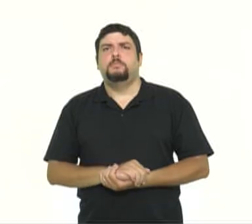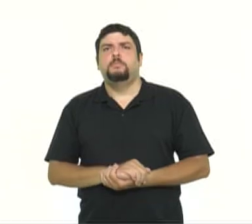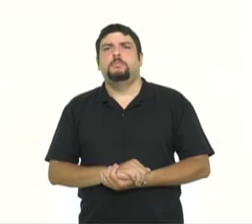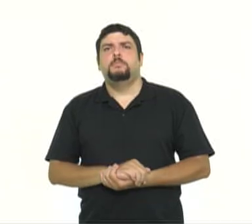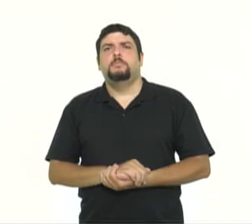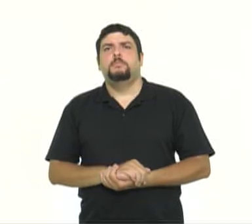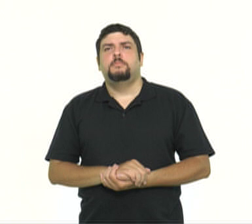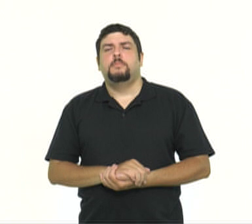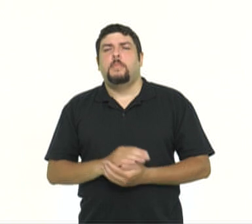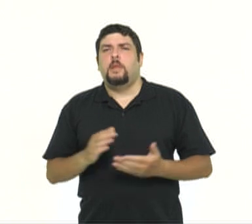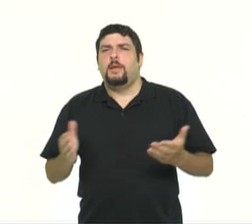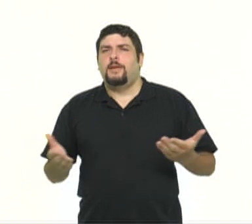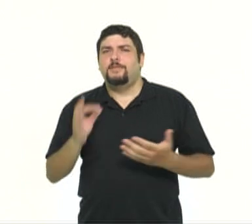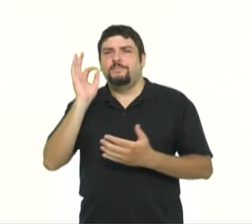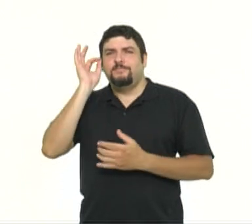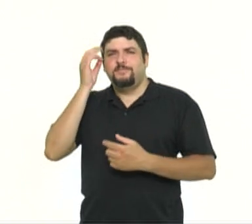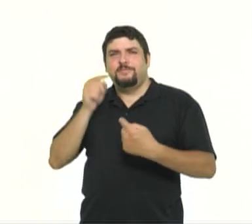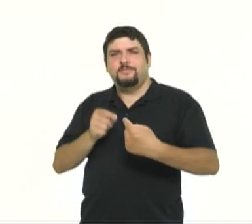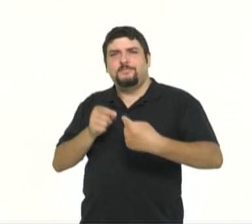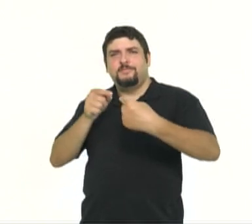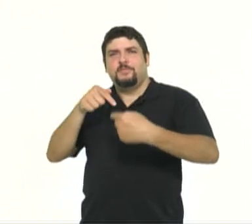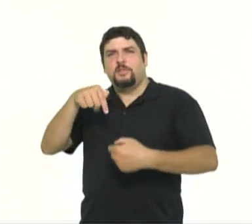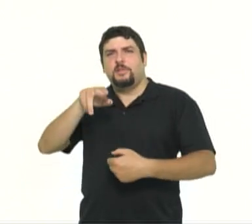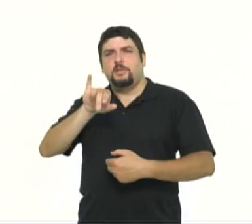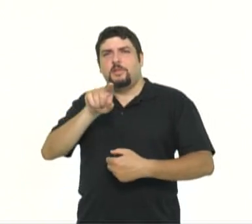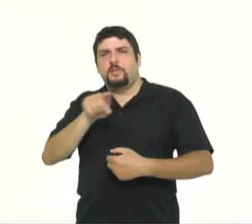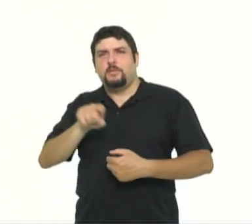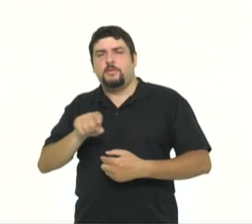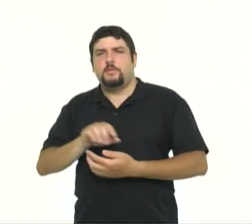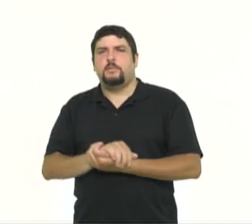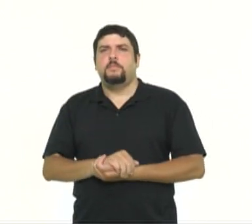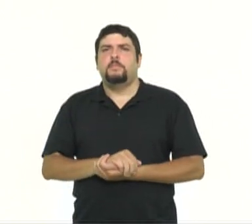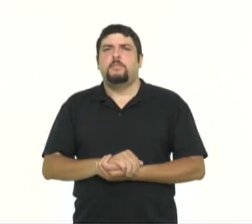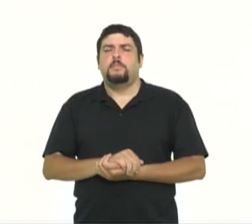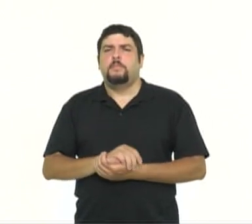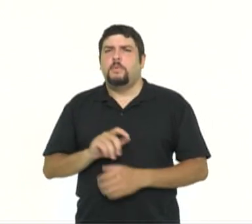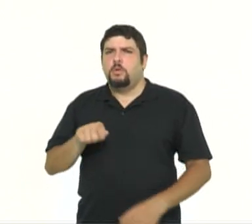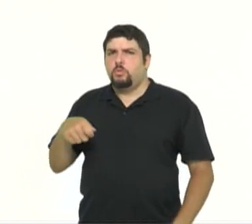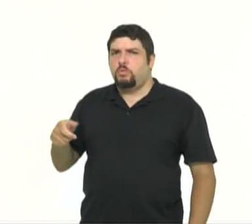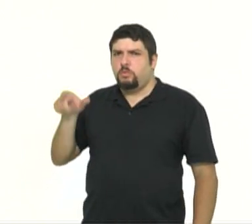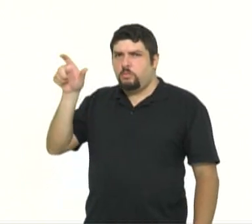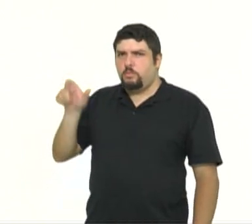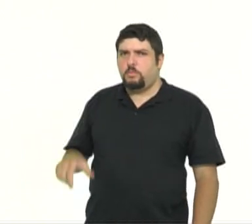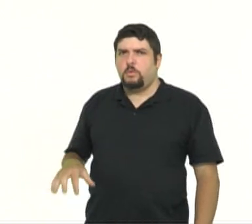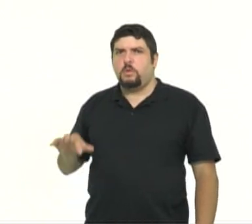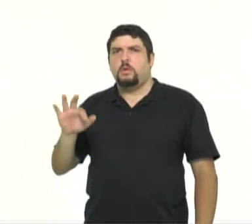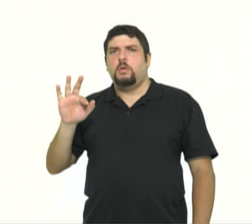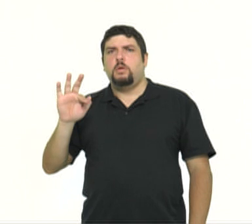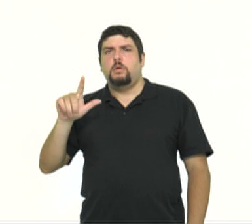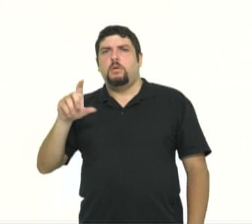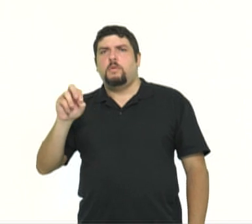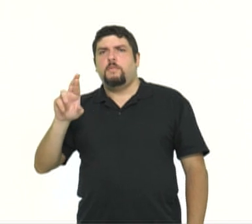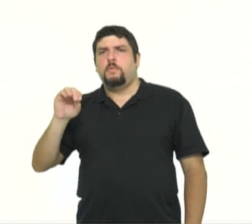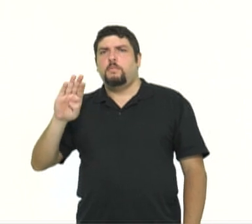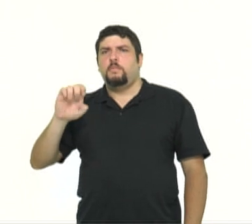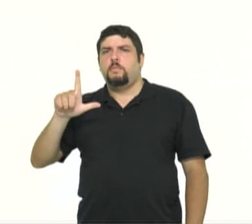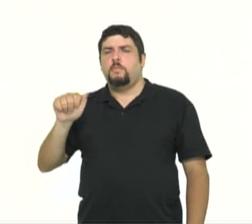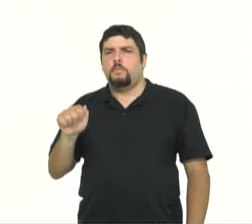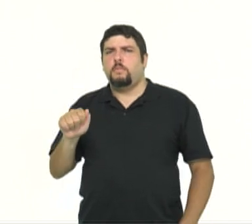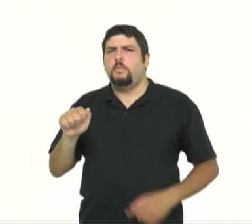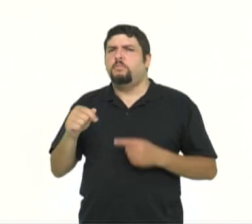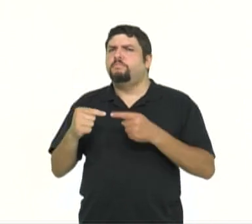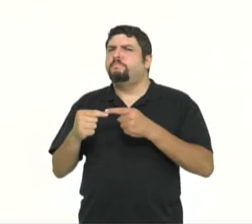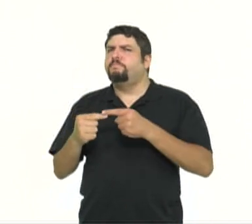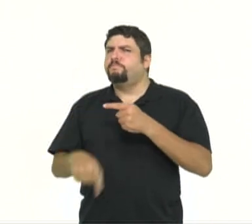Já temos um quiz, olha só que legal. Sobre Florbela Espanca é incorreto. Presta atenção.